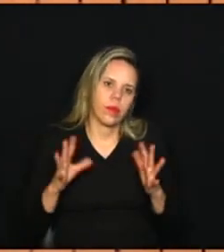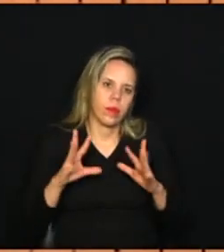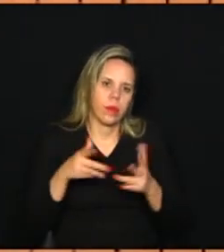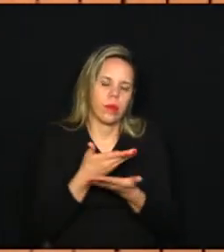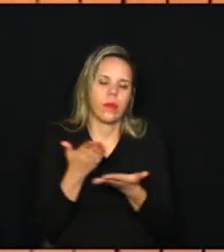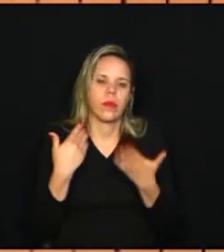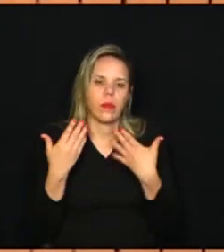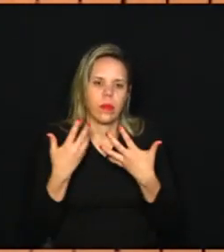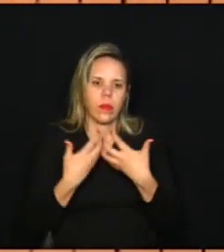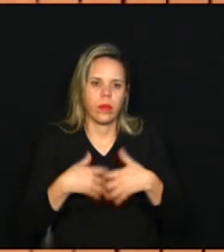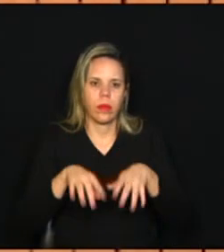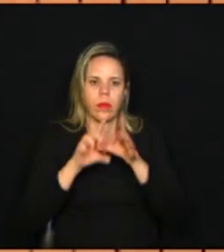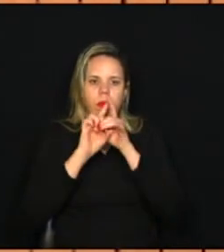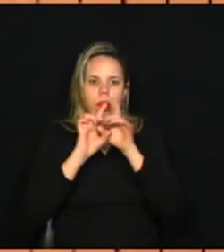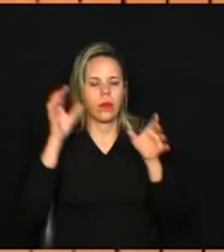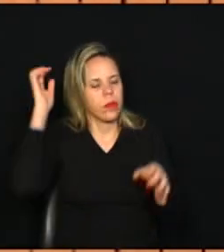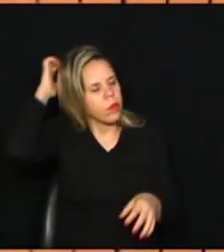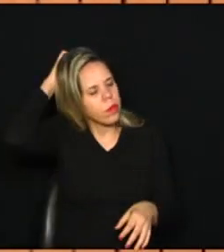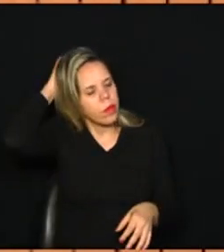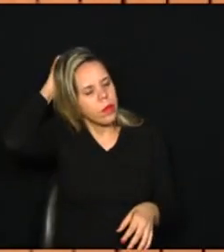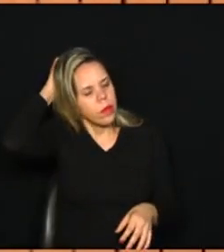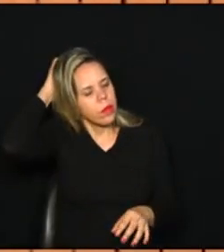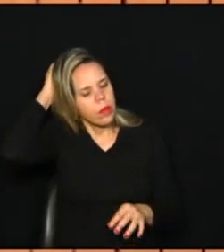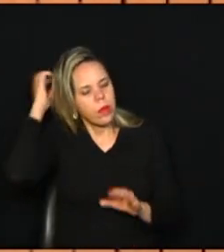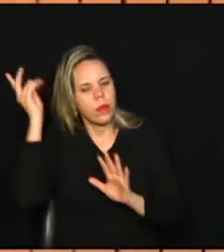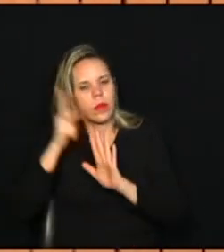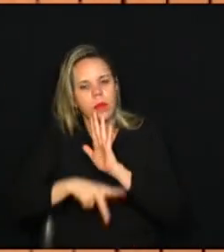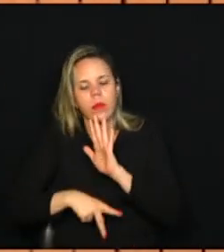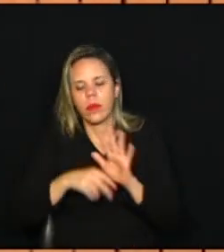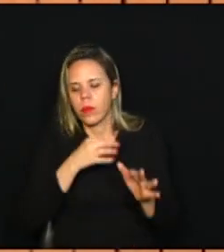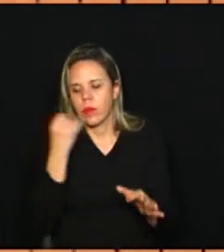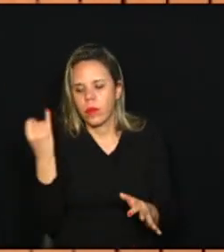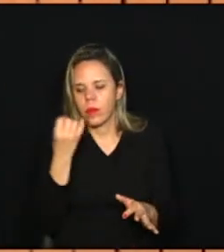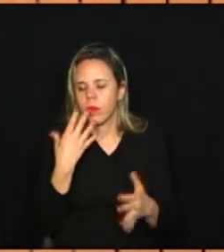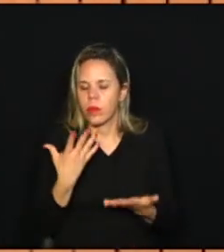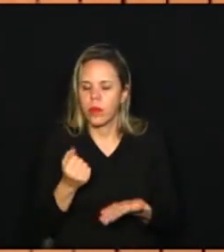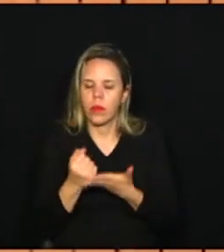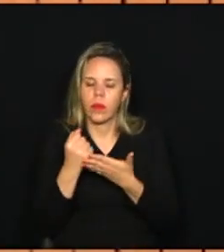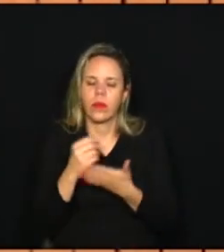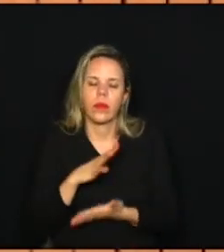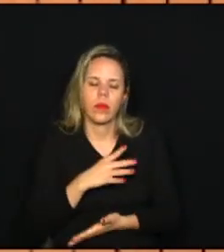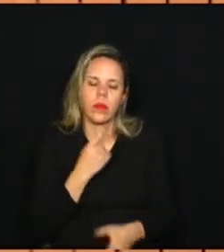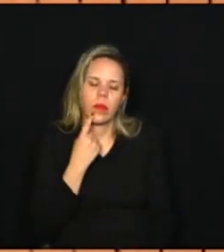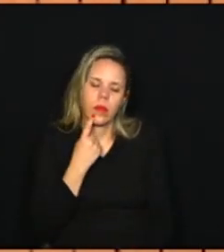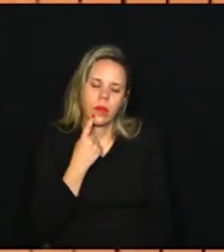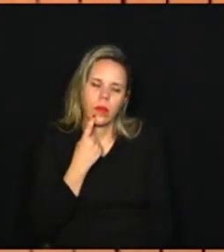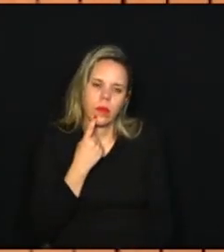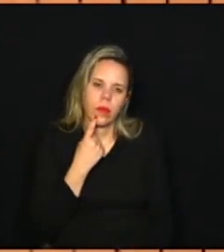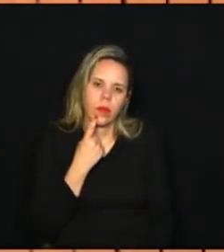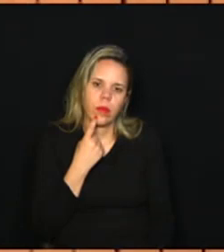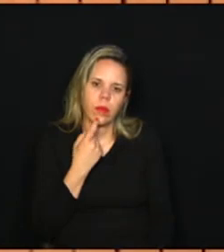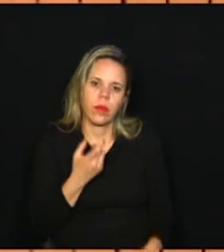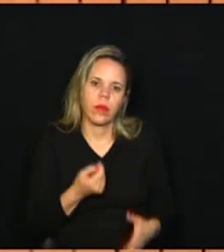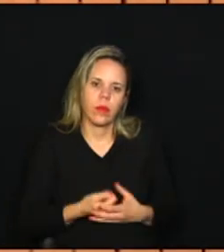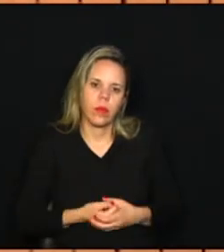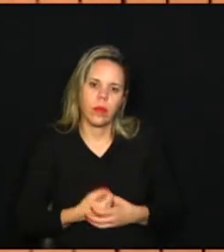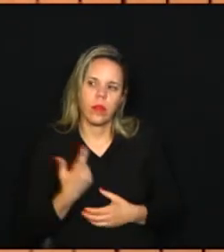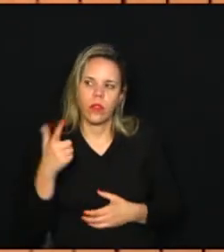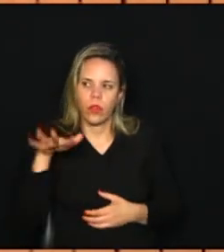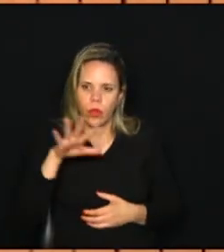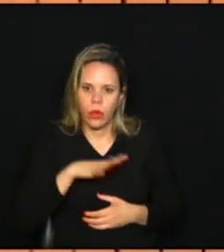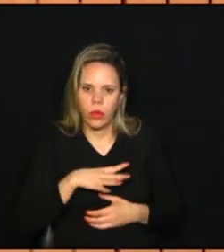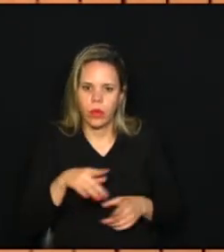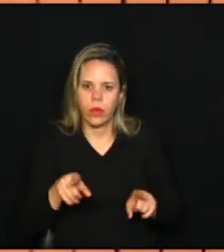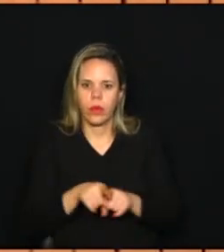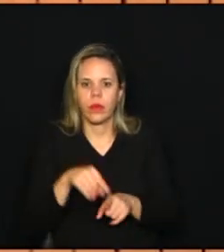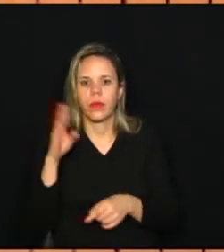discutir democraticamente aí um projeto, talvez seja um projeto bom para a cidade de Campinas e, quiçá, né, para outras cidades